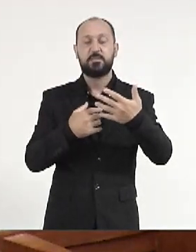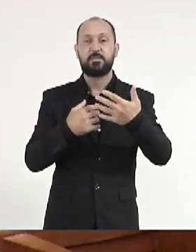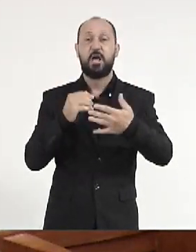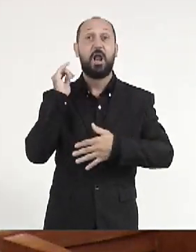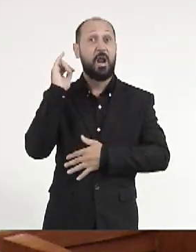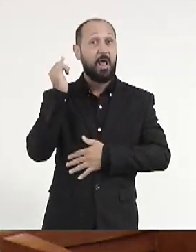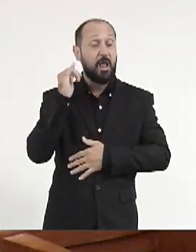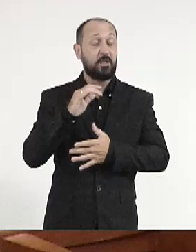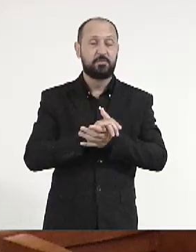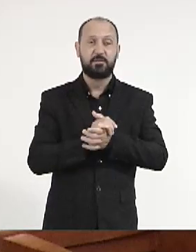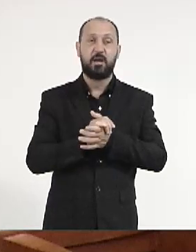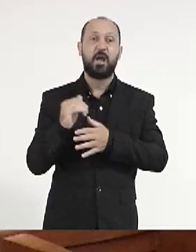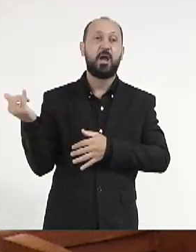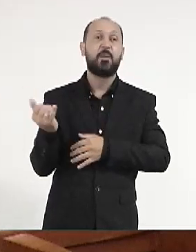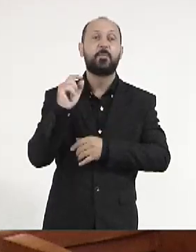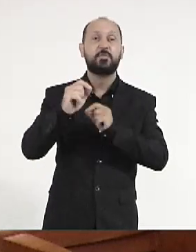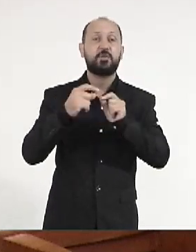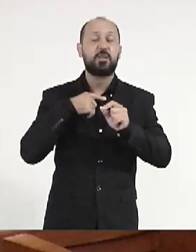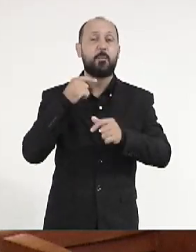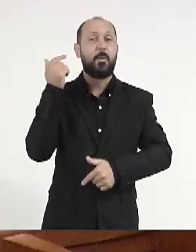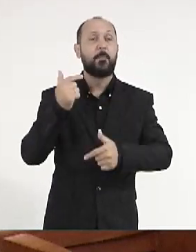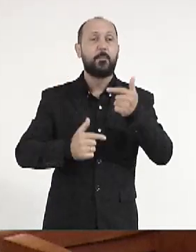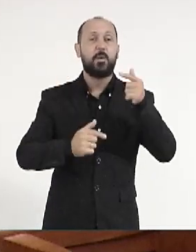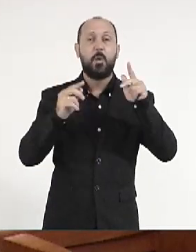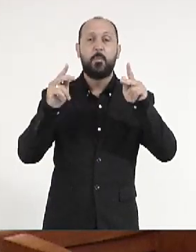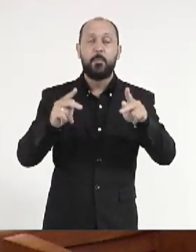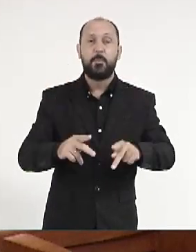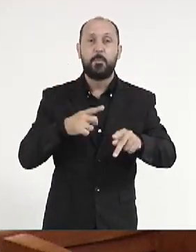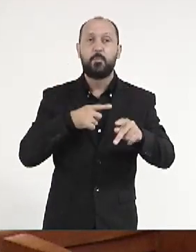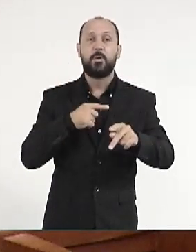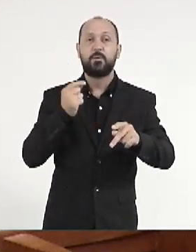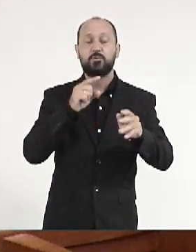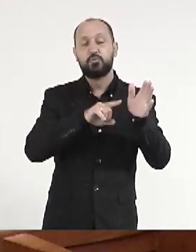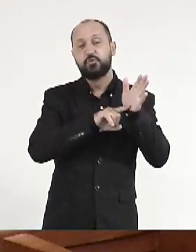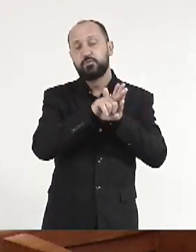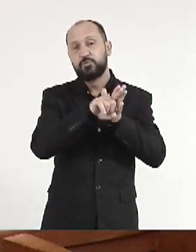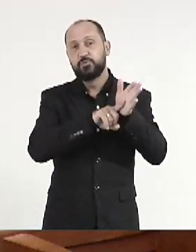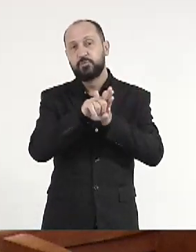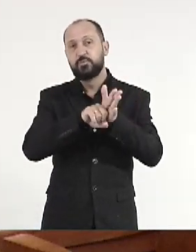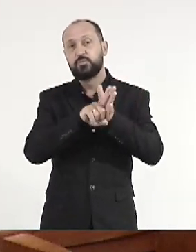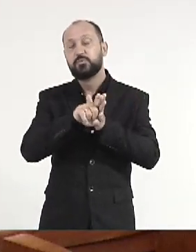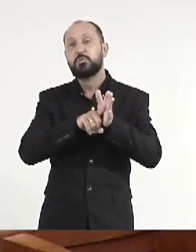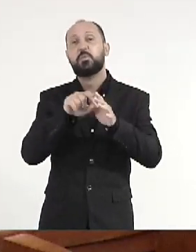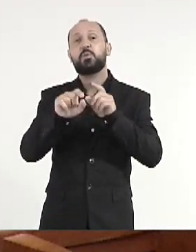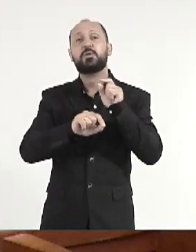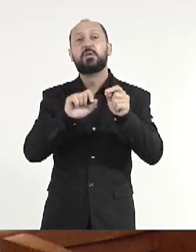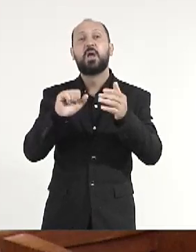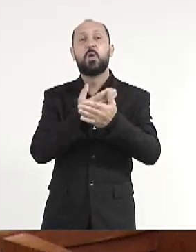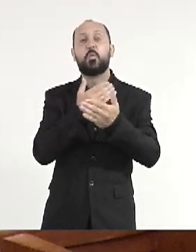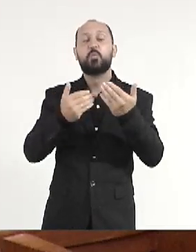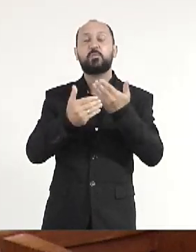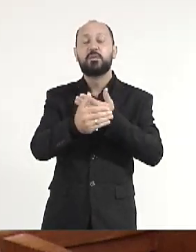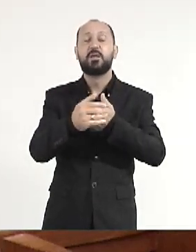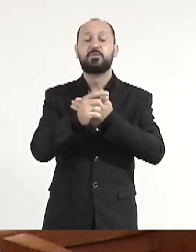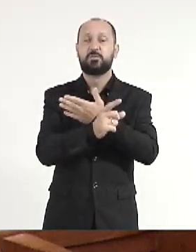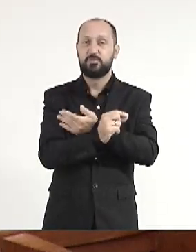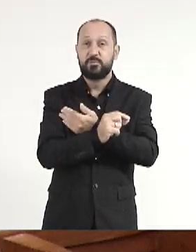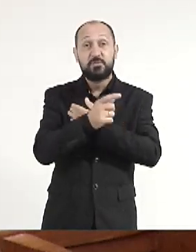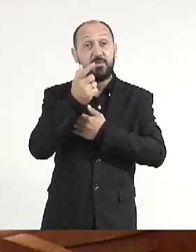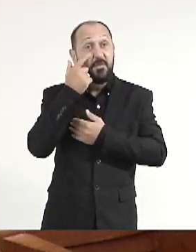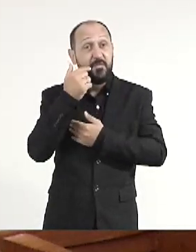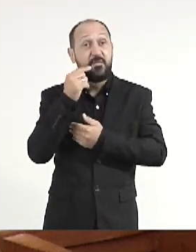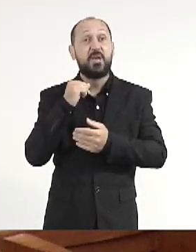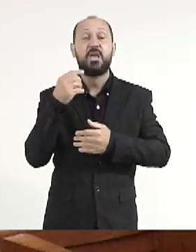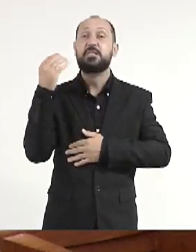A importância de existir uma política pública de investigação do que acontece no Pantanal, de